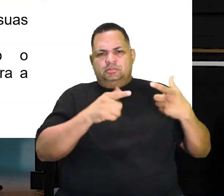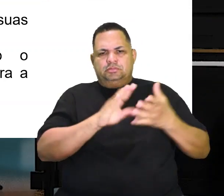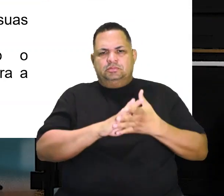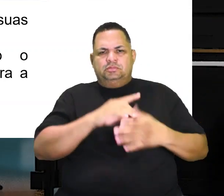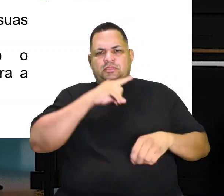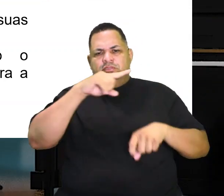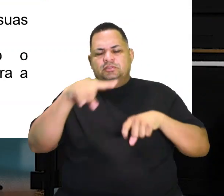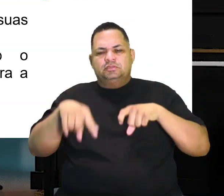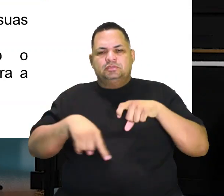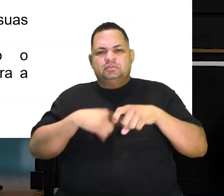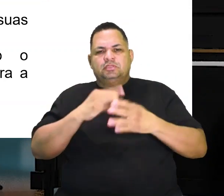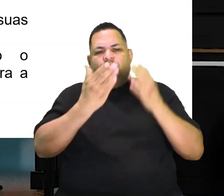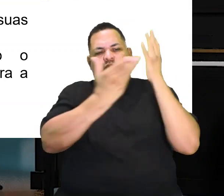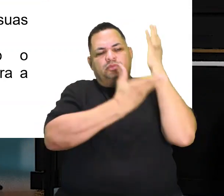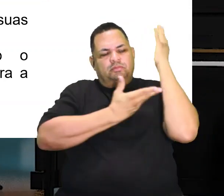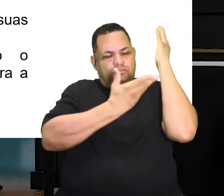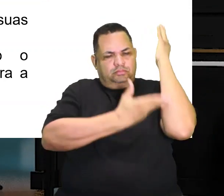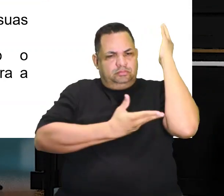da borracha,